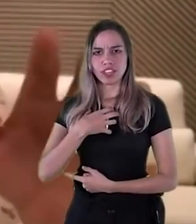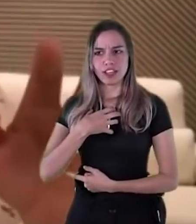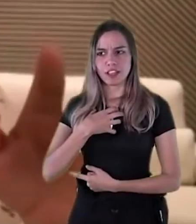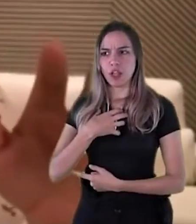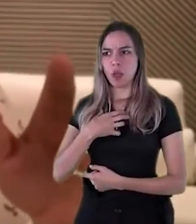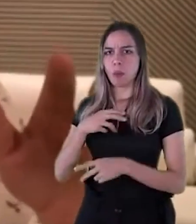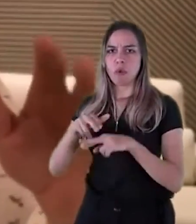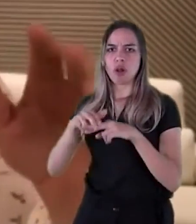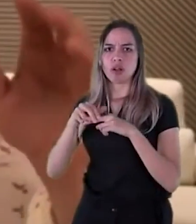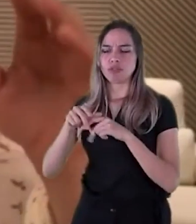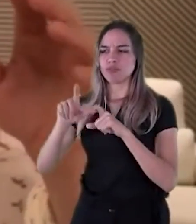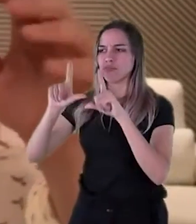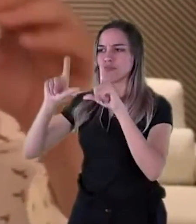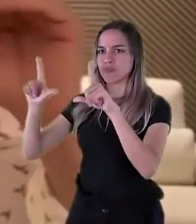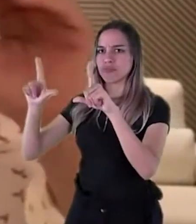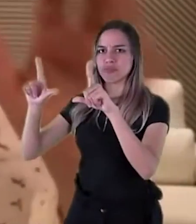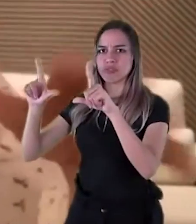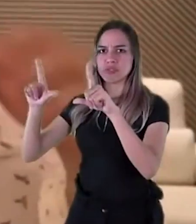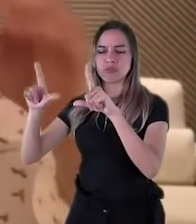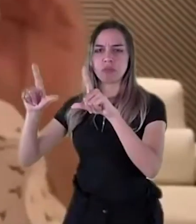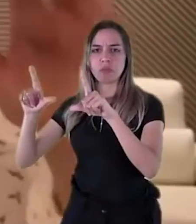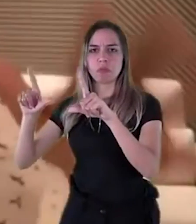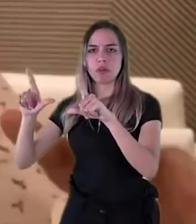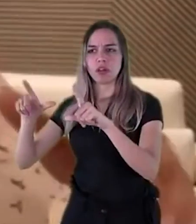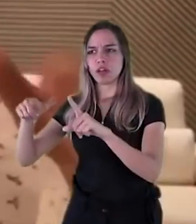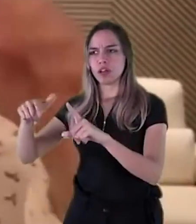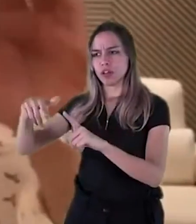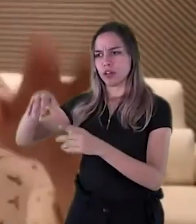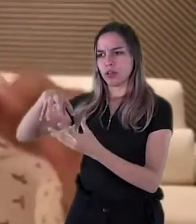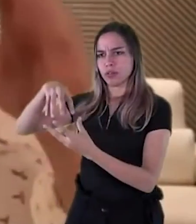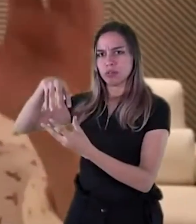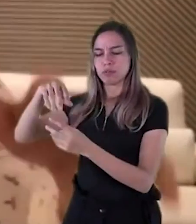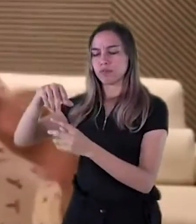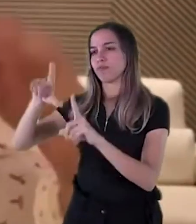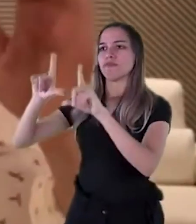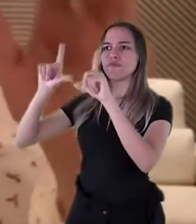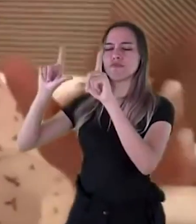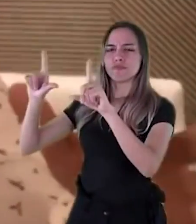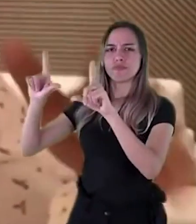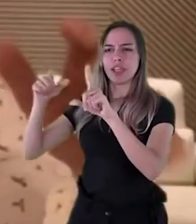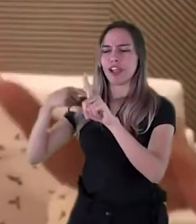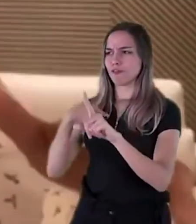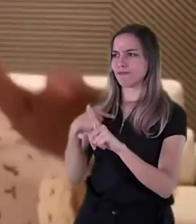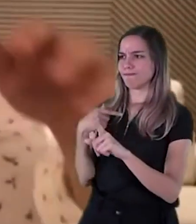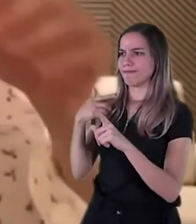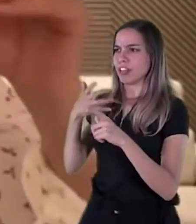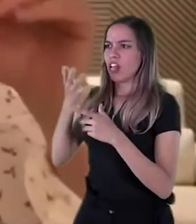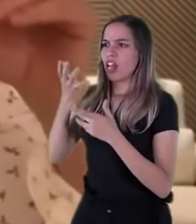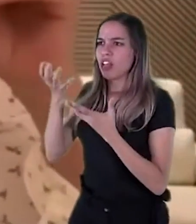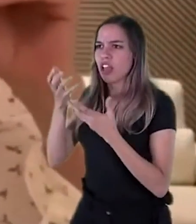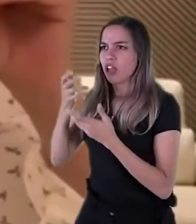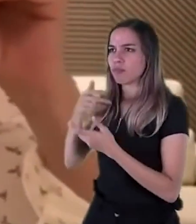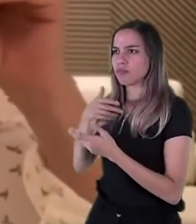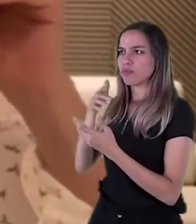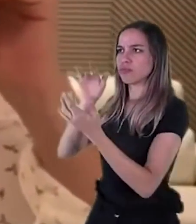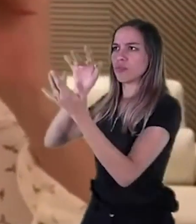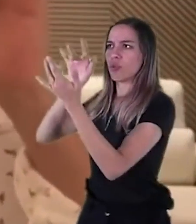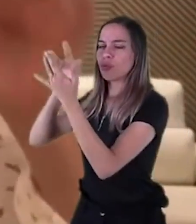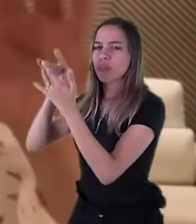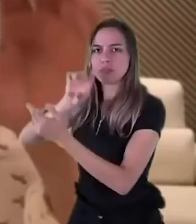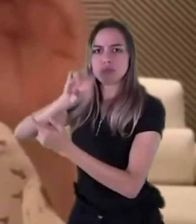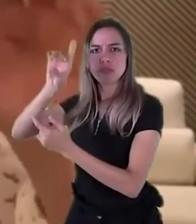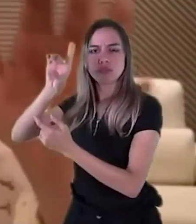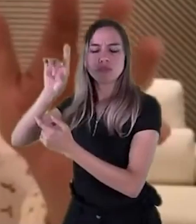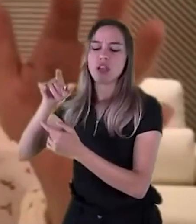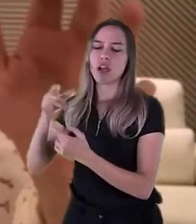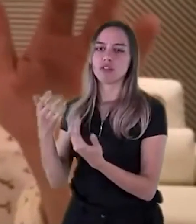encurtando caminhos. Eu cada vez menos preciso de gente para chegar a Deus. Cada vez menos eu preciso agora